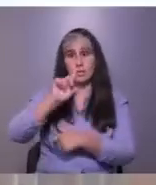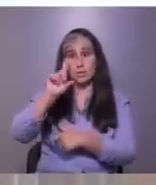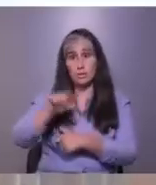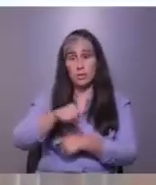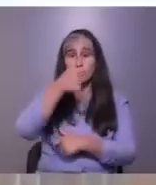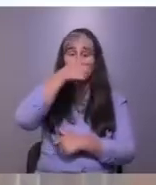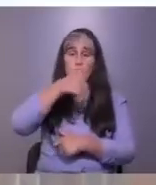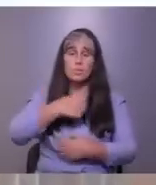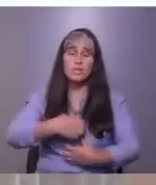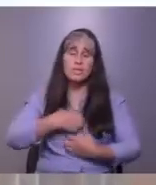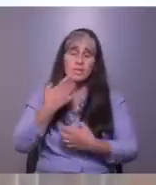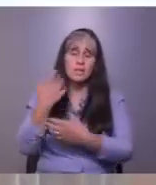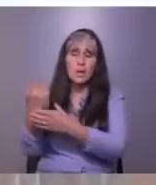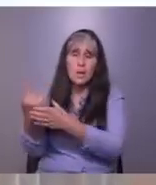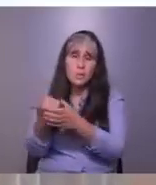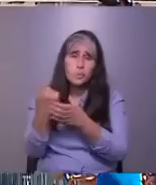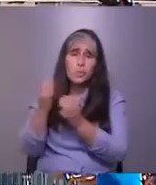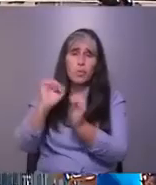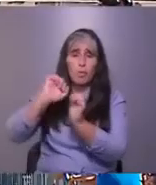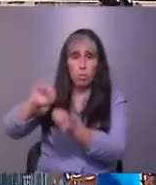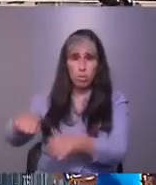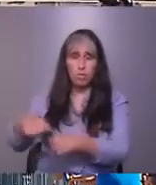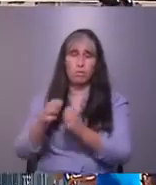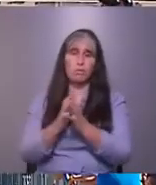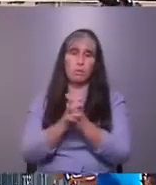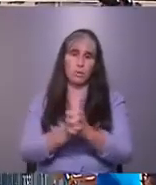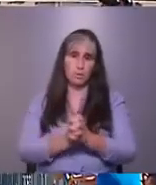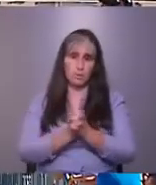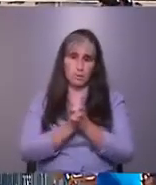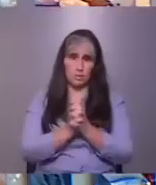a solidão e o abandono, oremos.